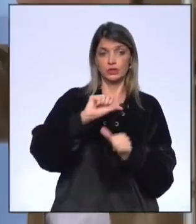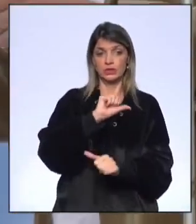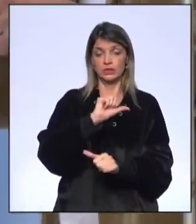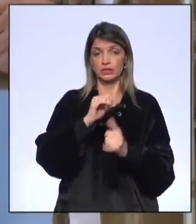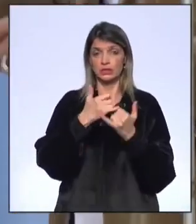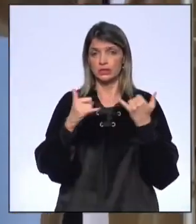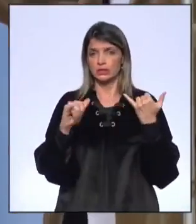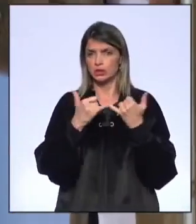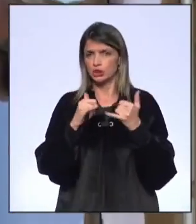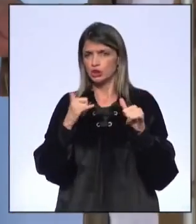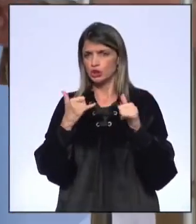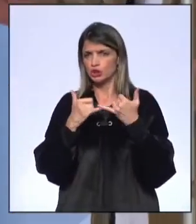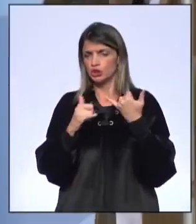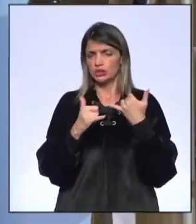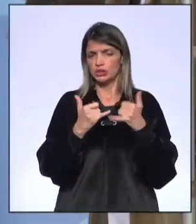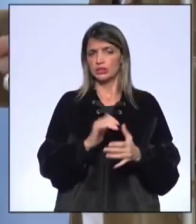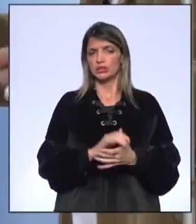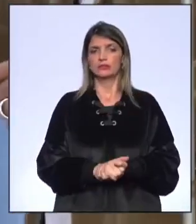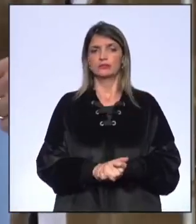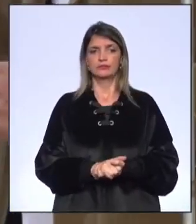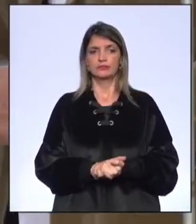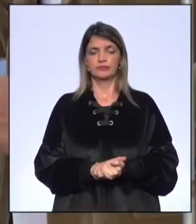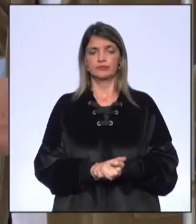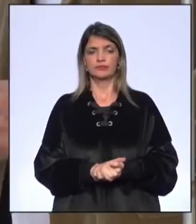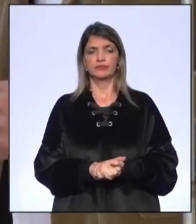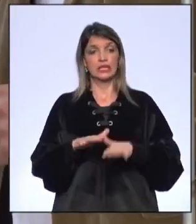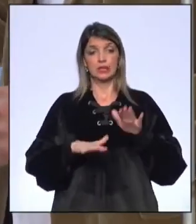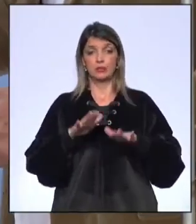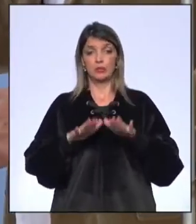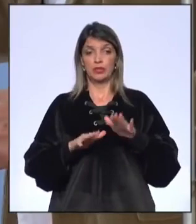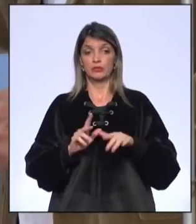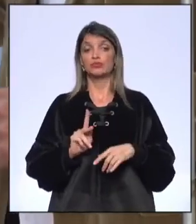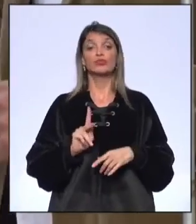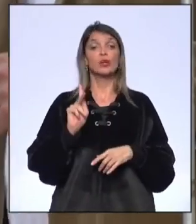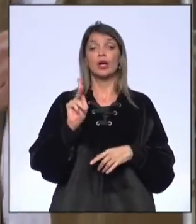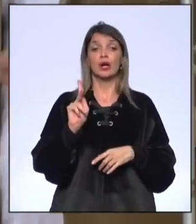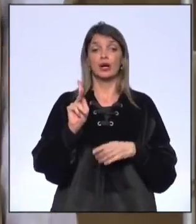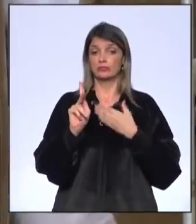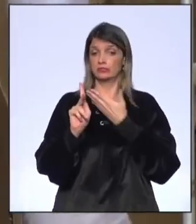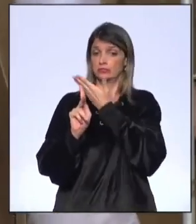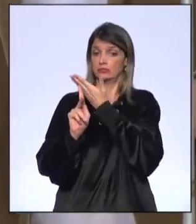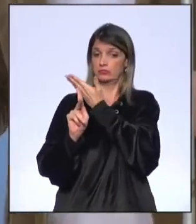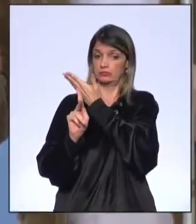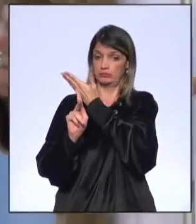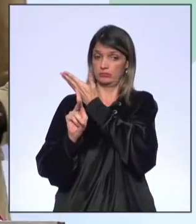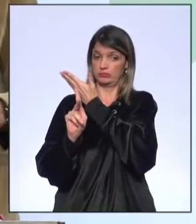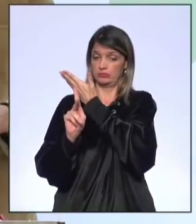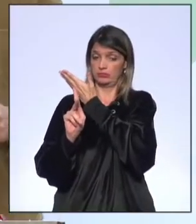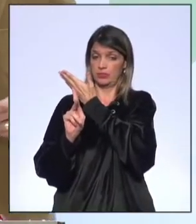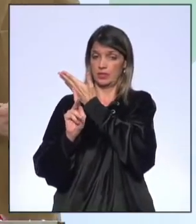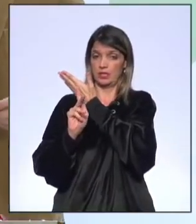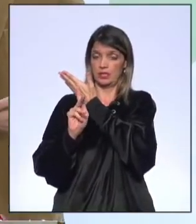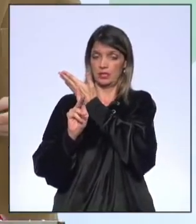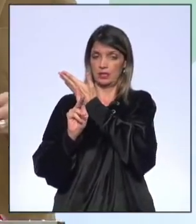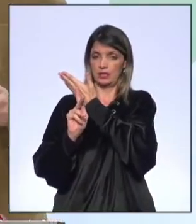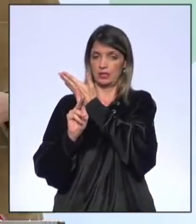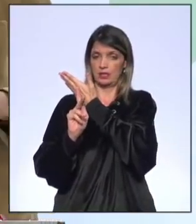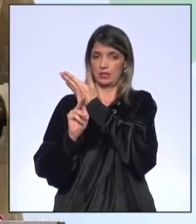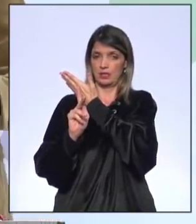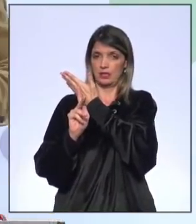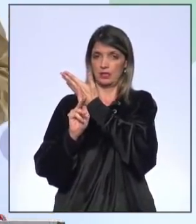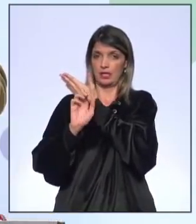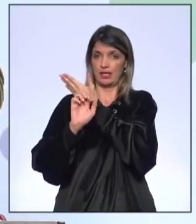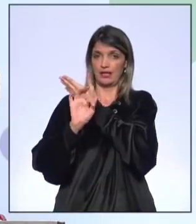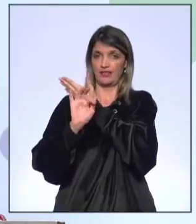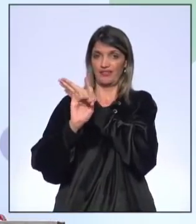eficiente, depende do que esse sistema? Depende desse Kzinho aqui. O que é o K? coeficiente de condutividade